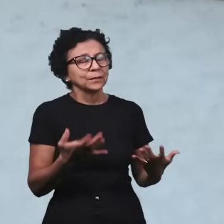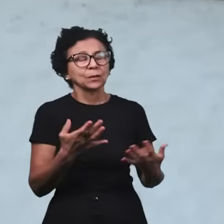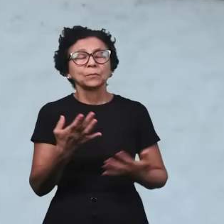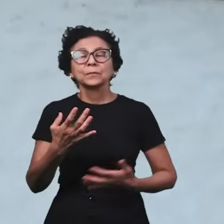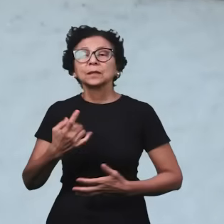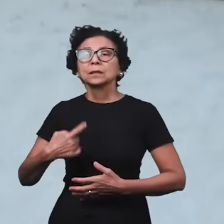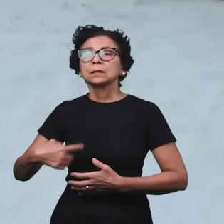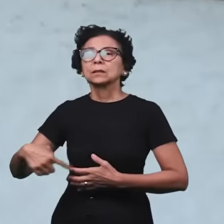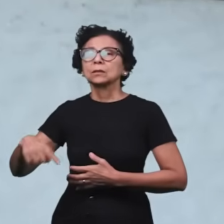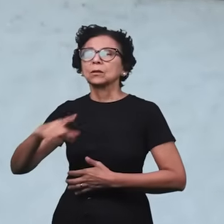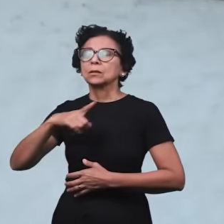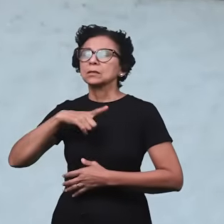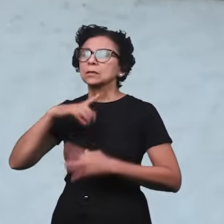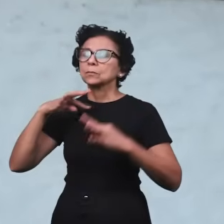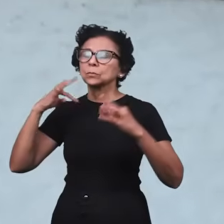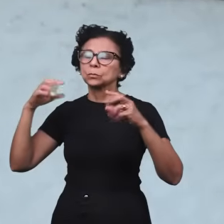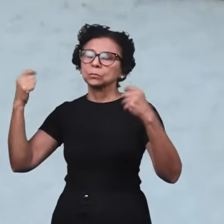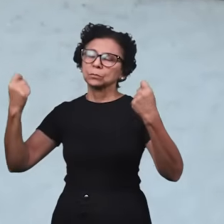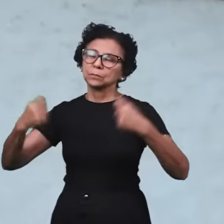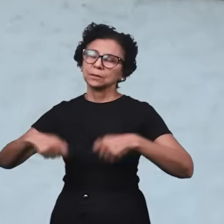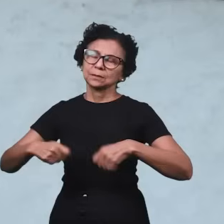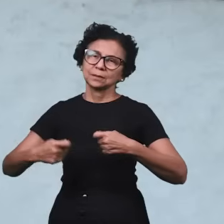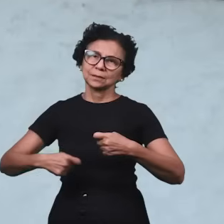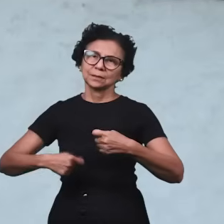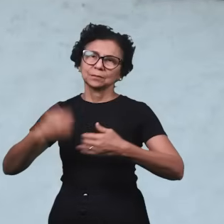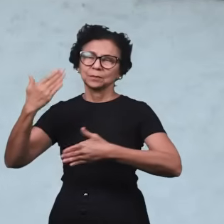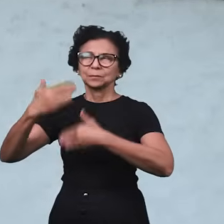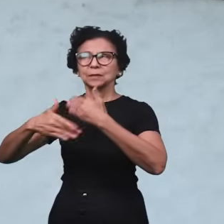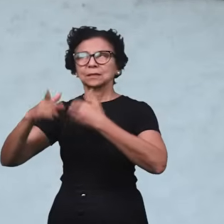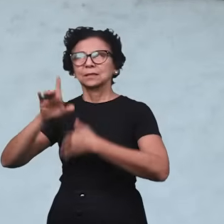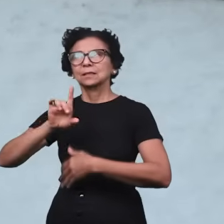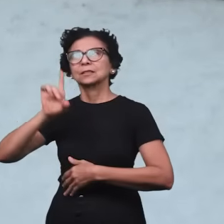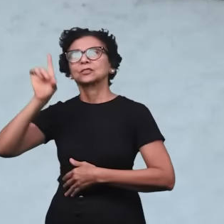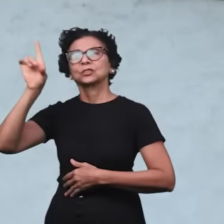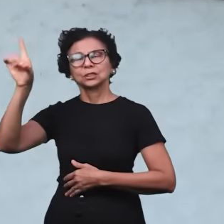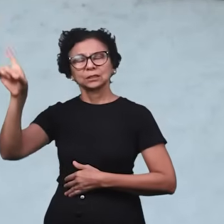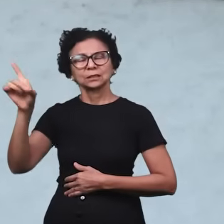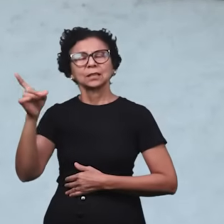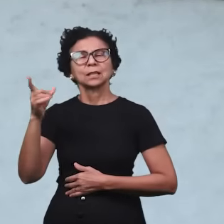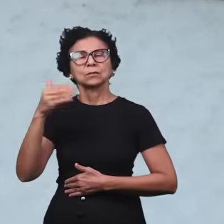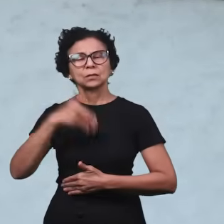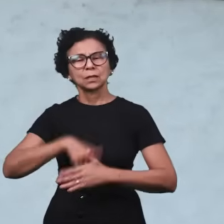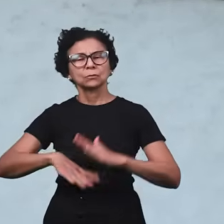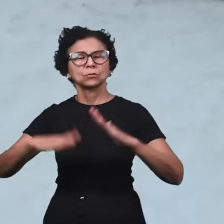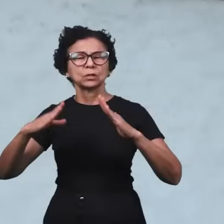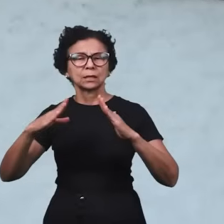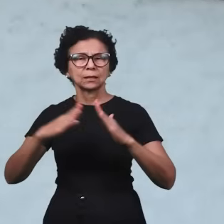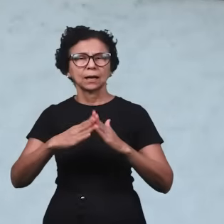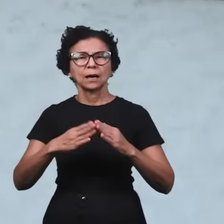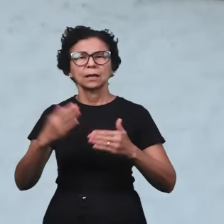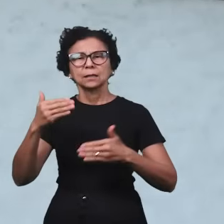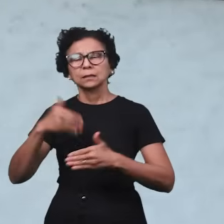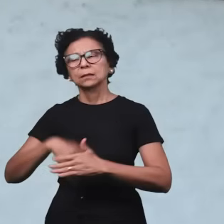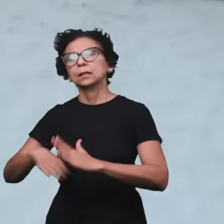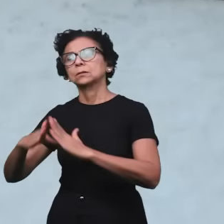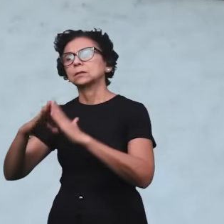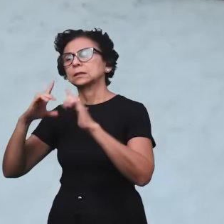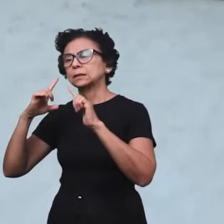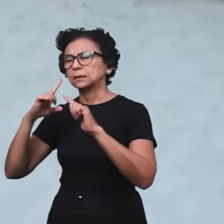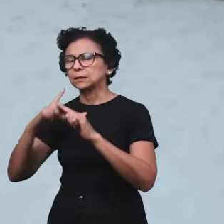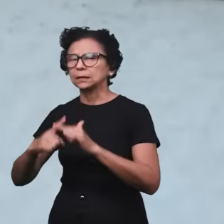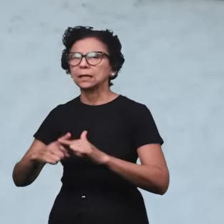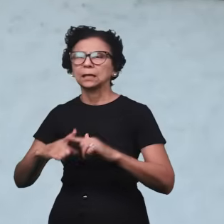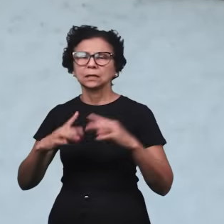muro e nós temos fontes e alimento em abundância dentro da nossa casa, nas igrejas,